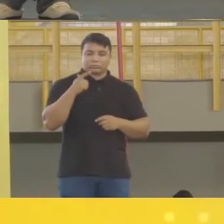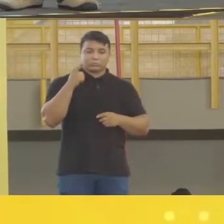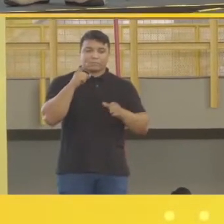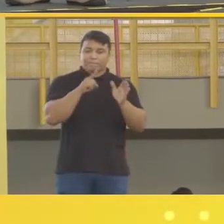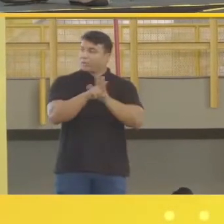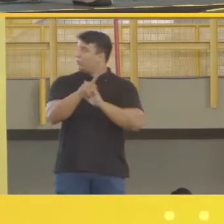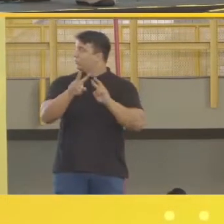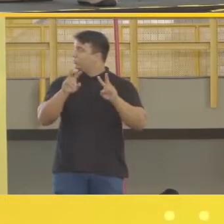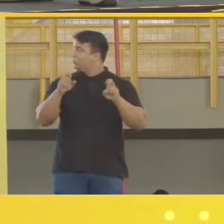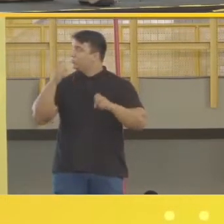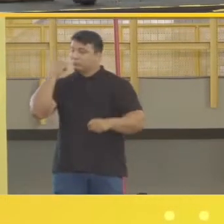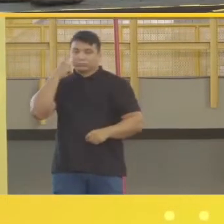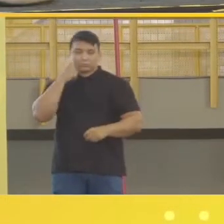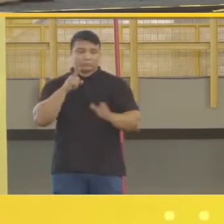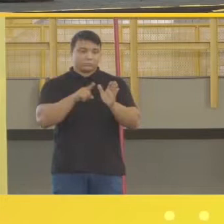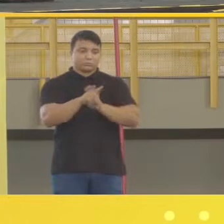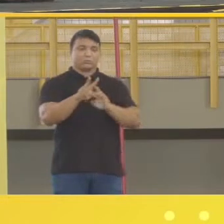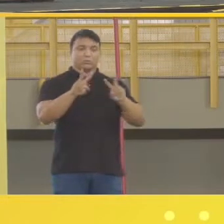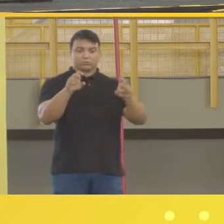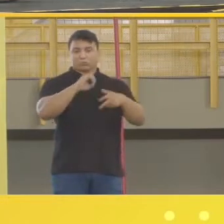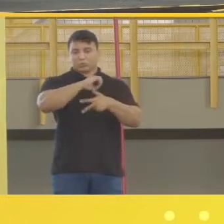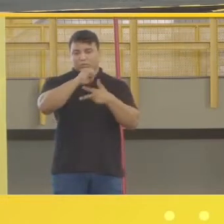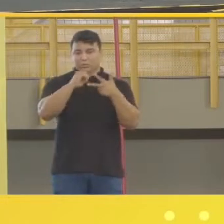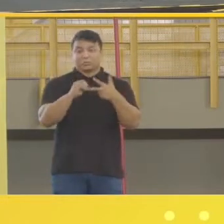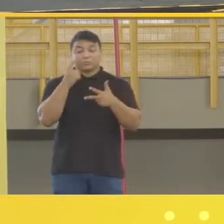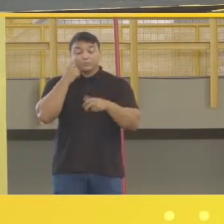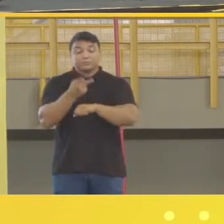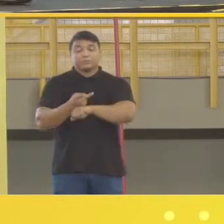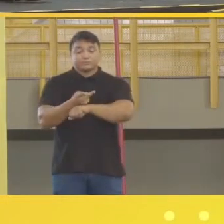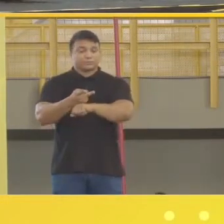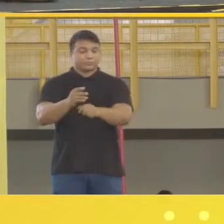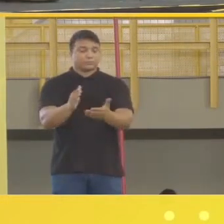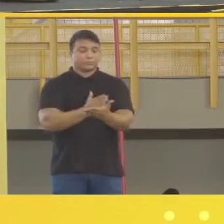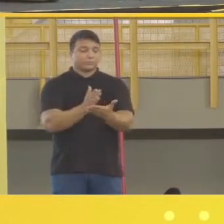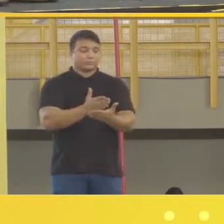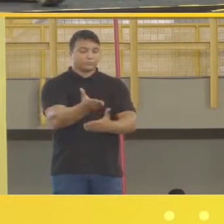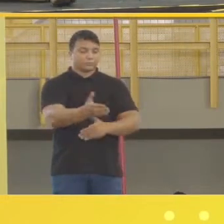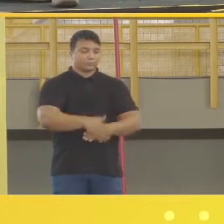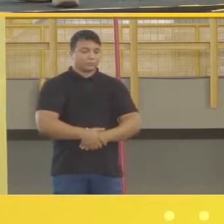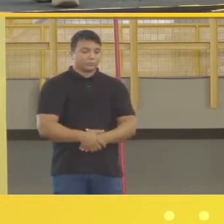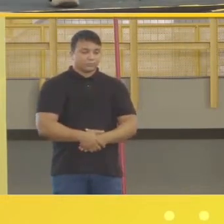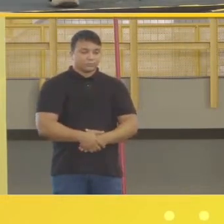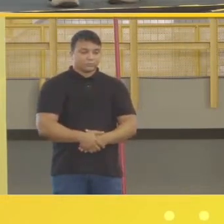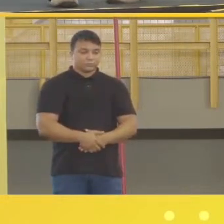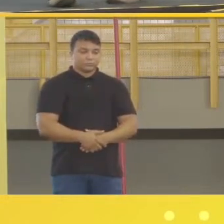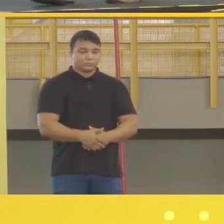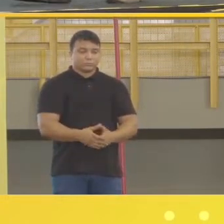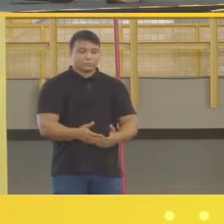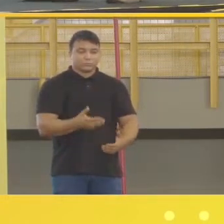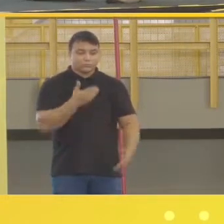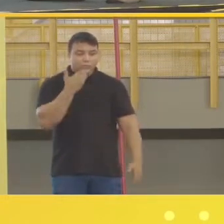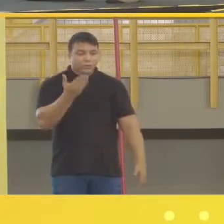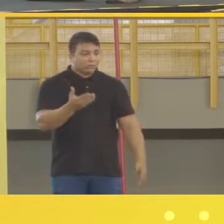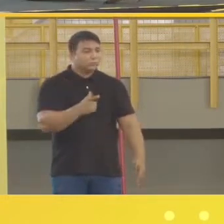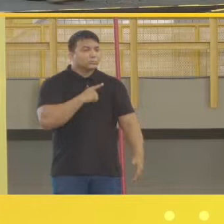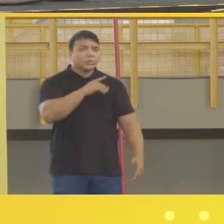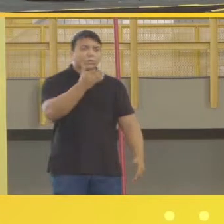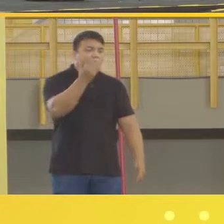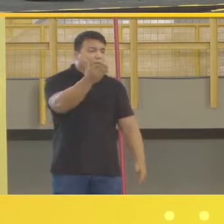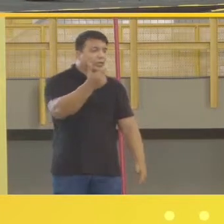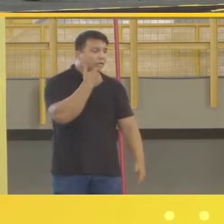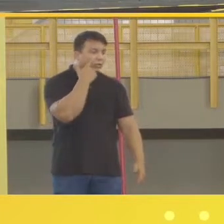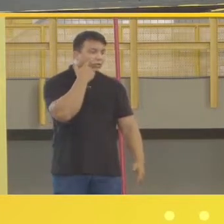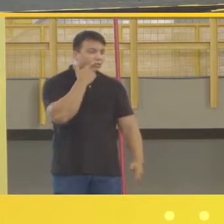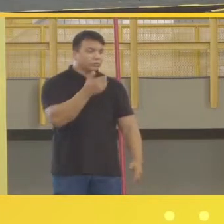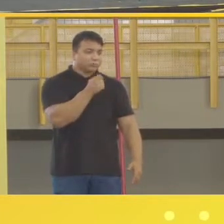primeira questãozinha, que é uma questãozinha do Enem. Procura aí a questão no teu material. Tá bom? Vamos